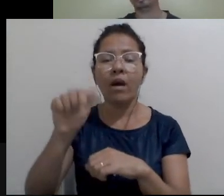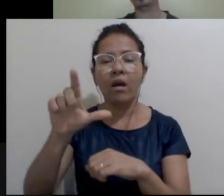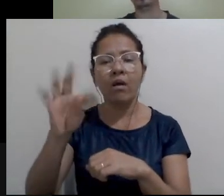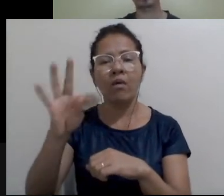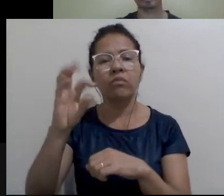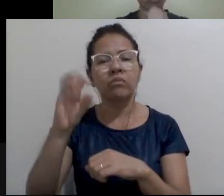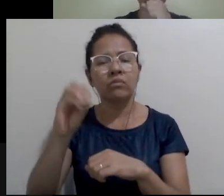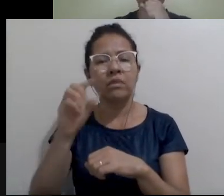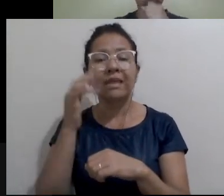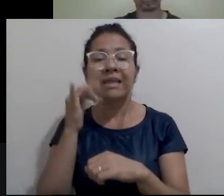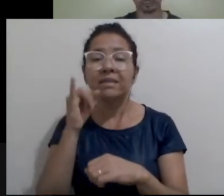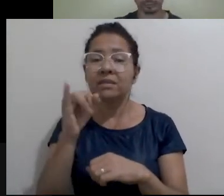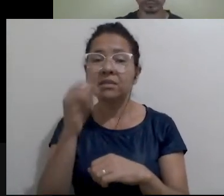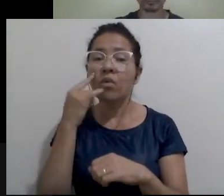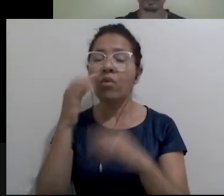periódica observar,